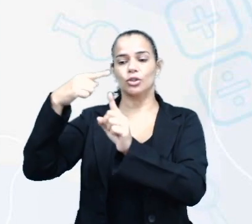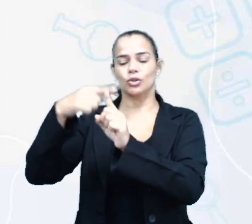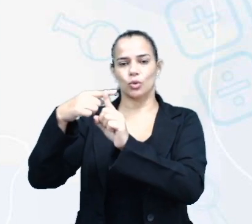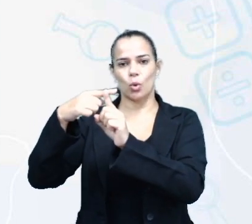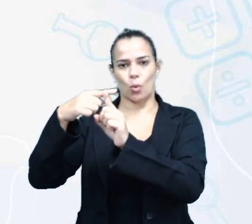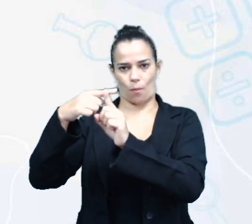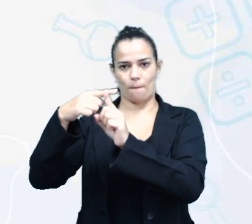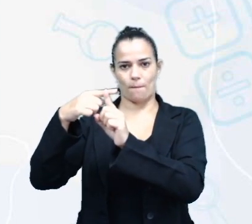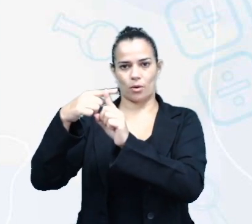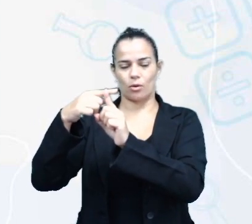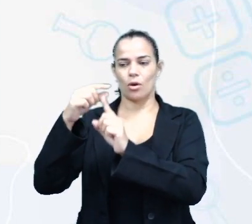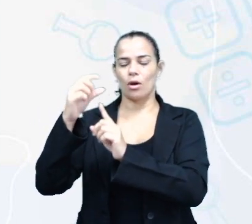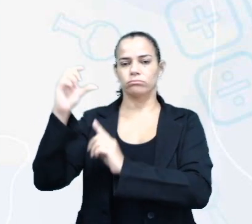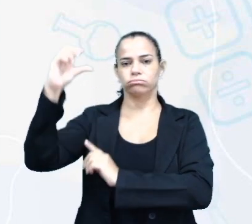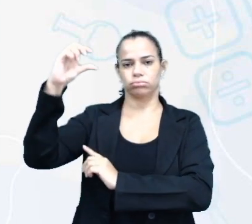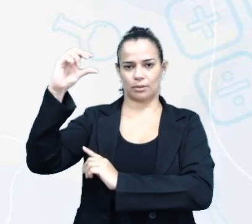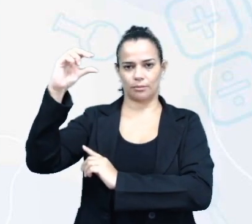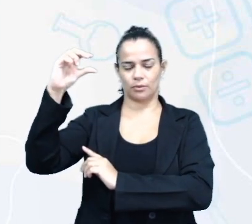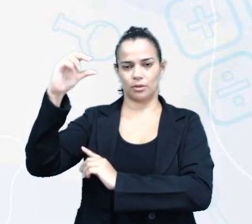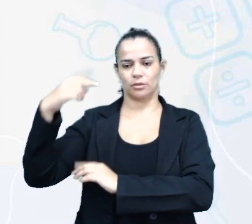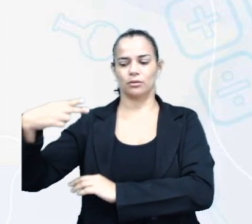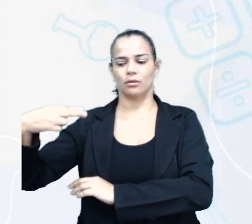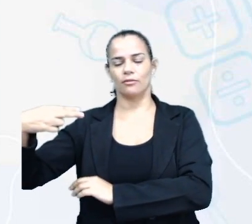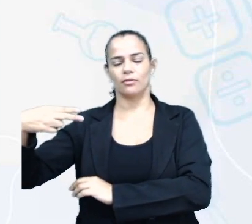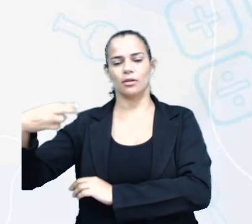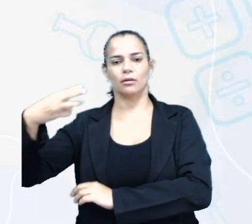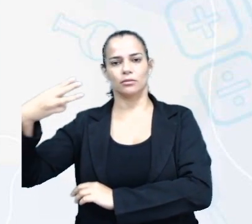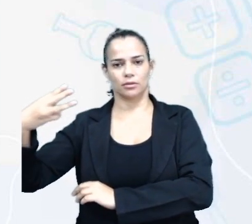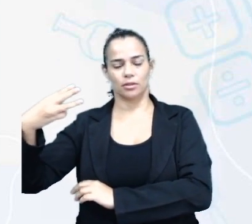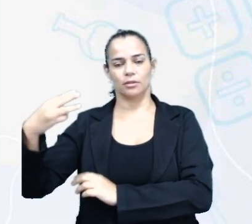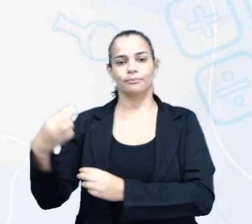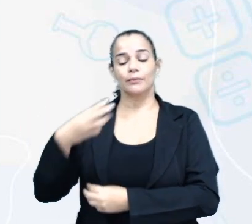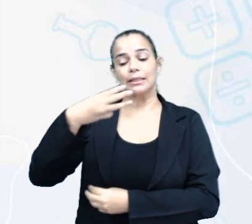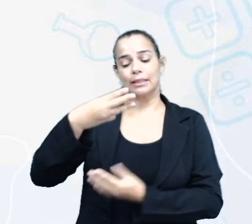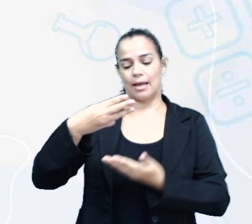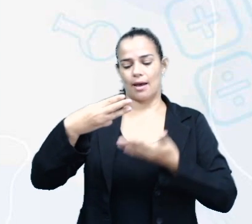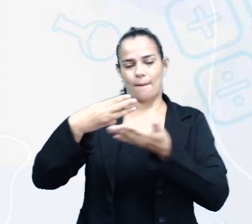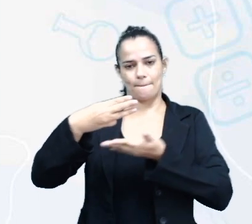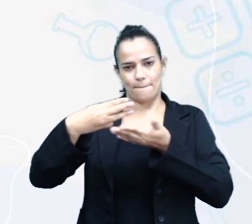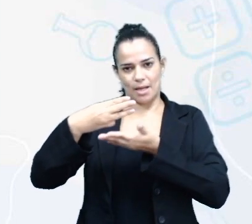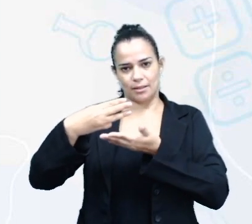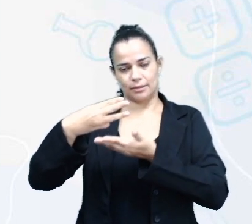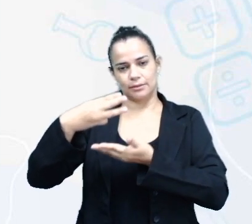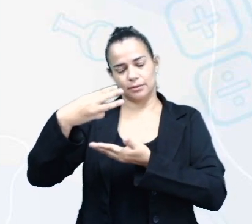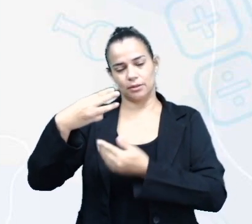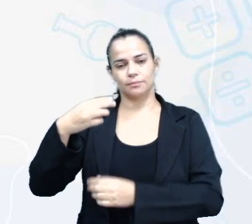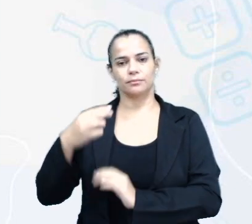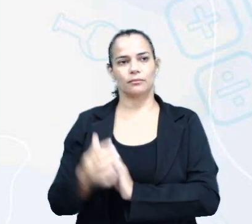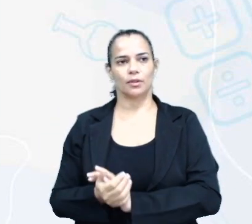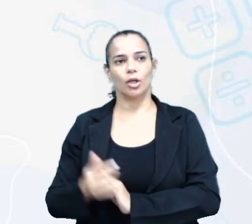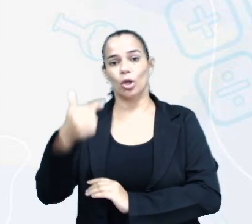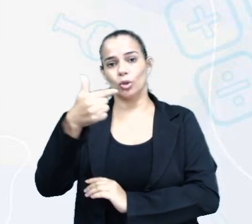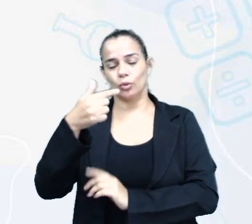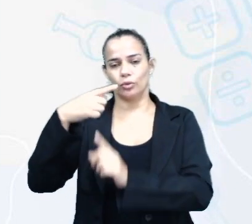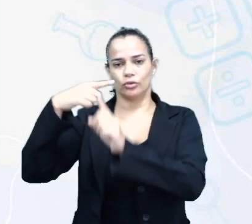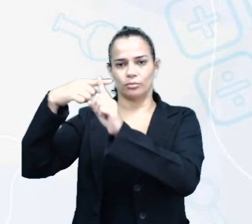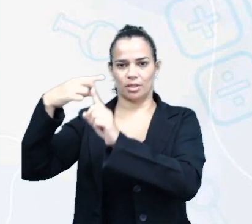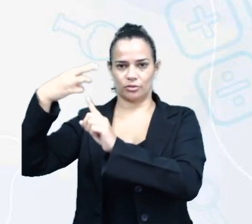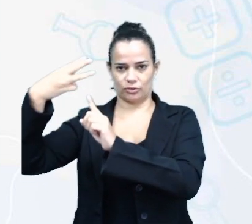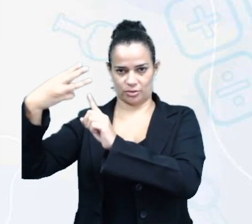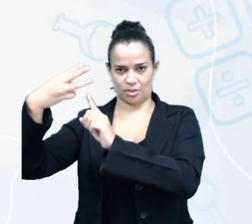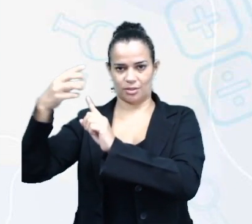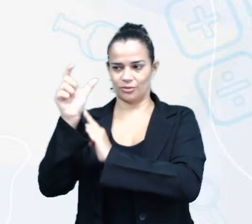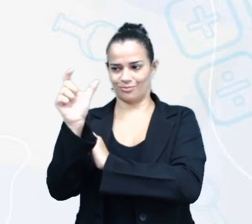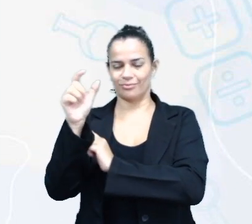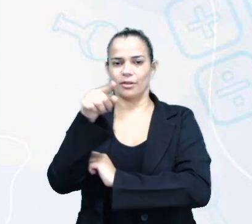expoentes. Então, por isso aqui vai ficar o 3, e eu somo 2 mais 3. E isso, você já